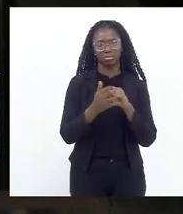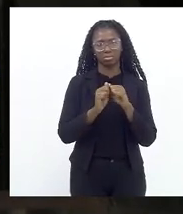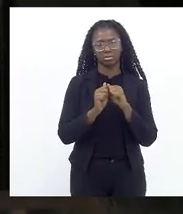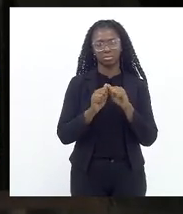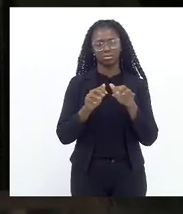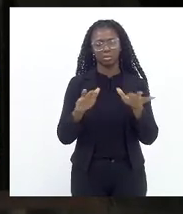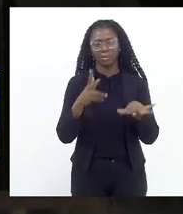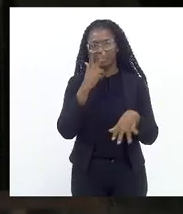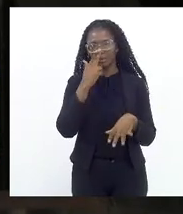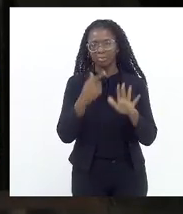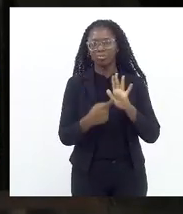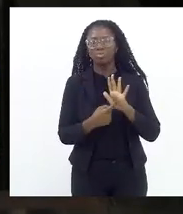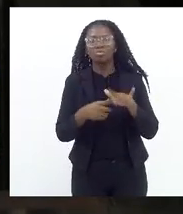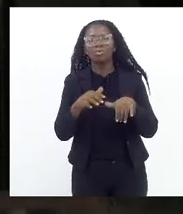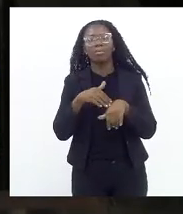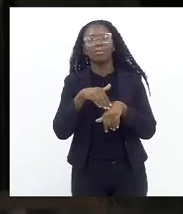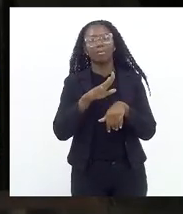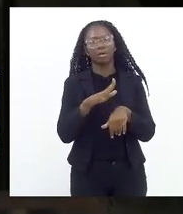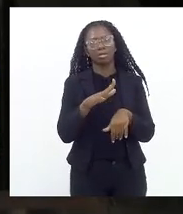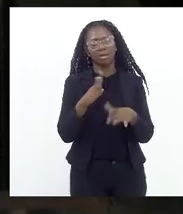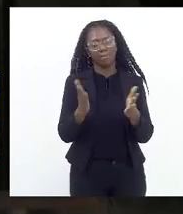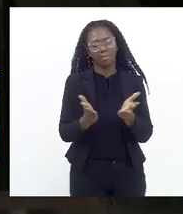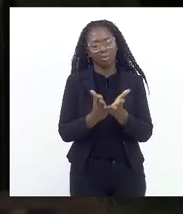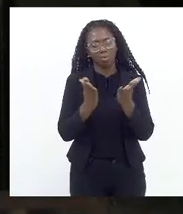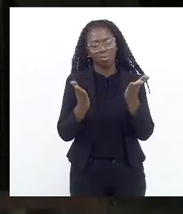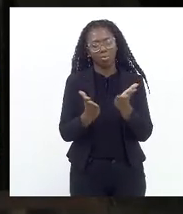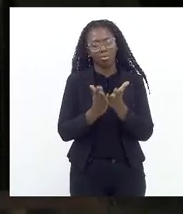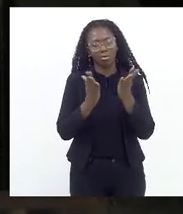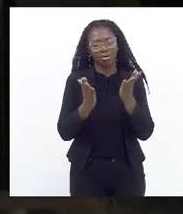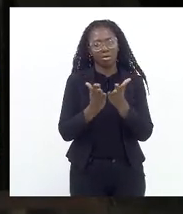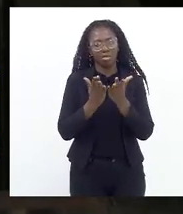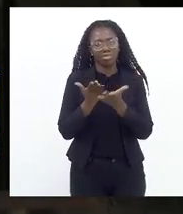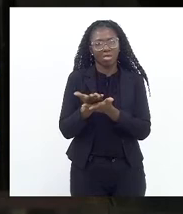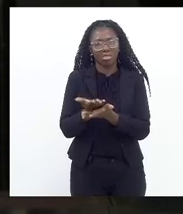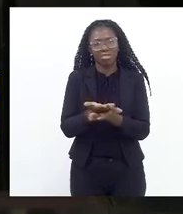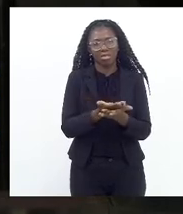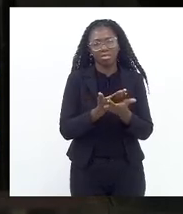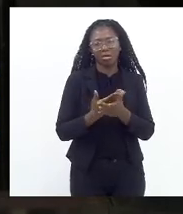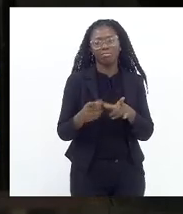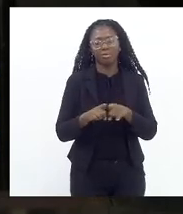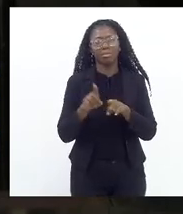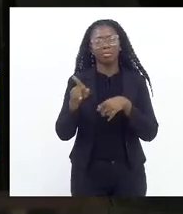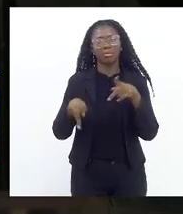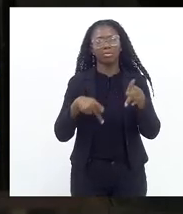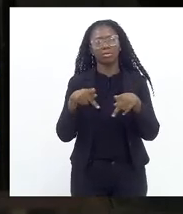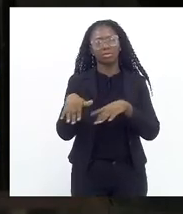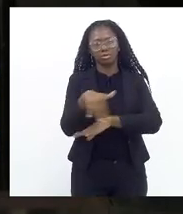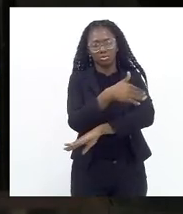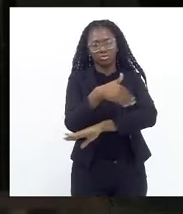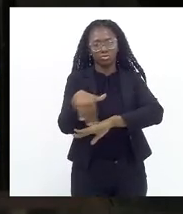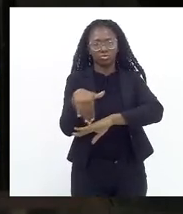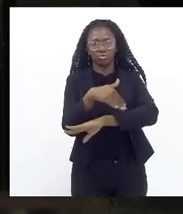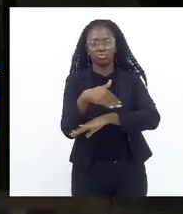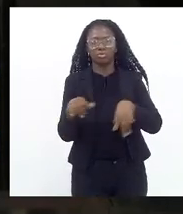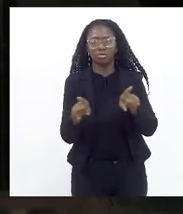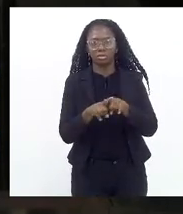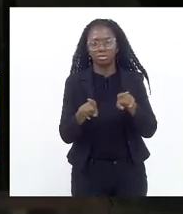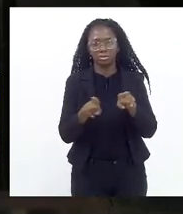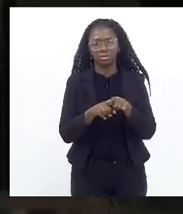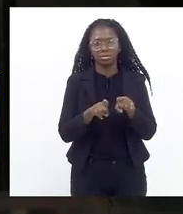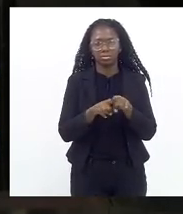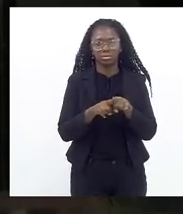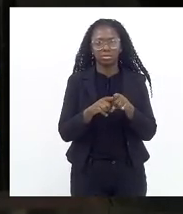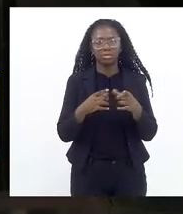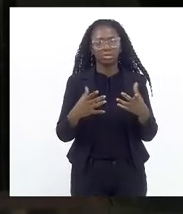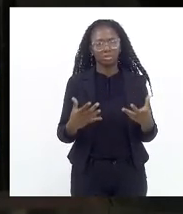de miséria, a população em situação de rua, submetida, inclusive, a